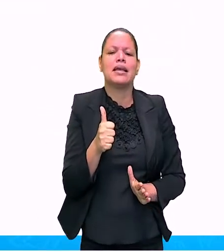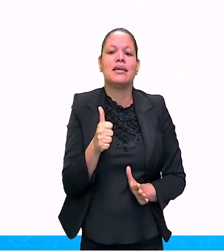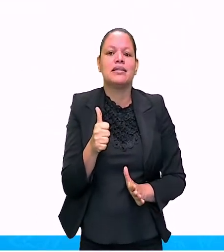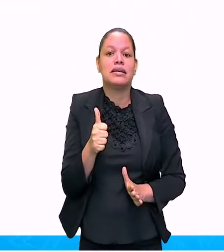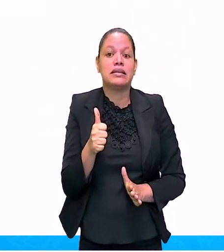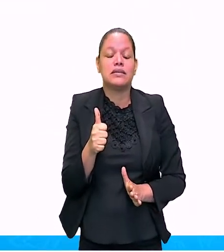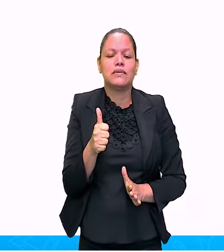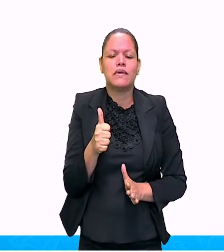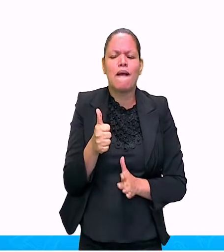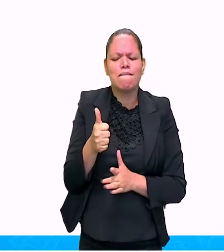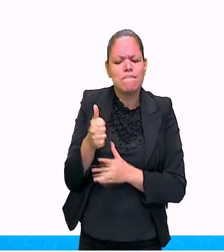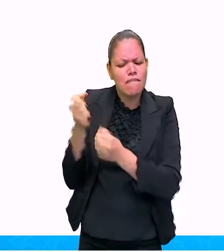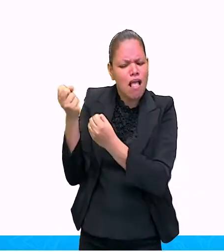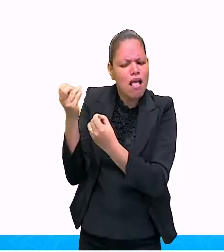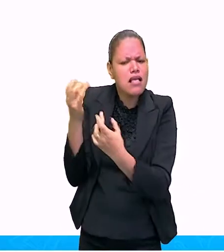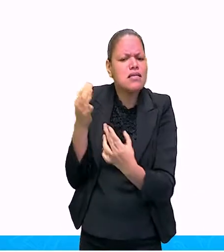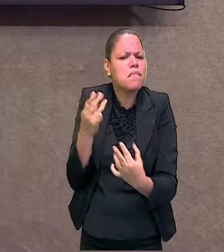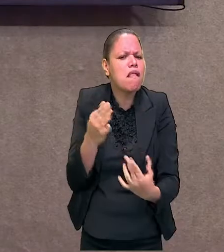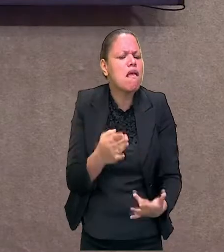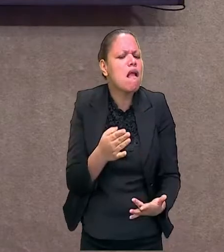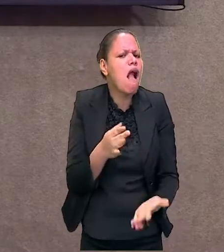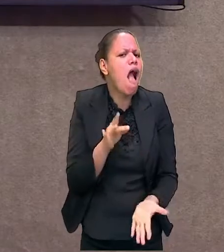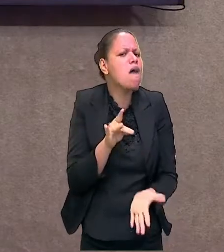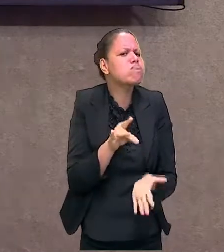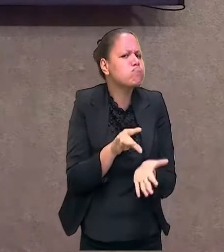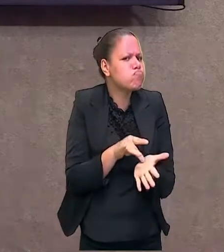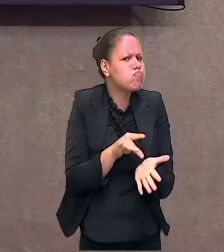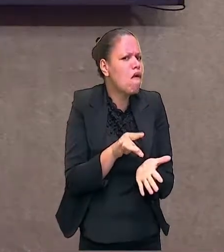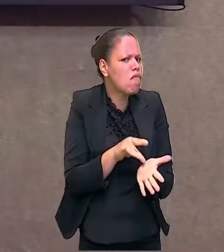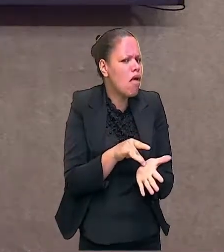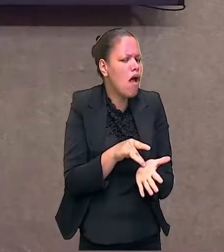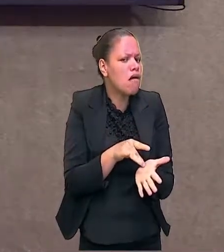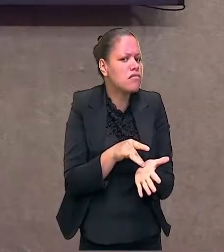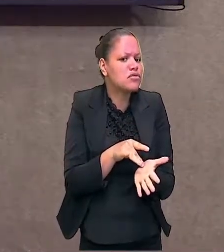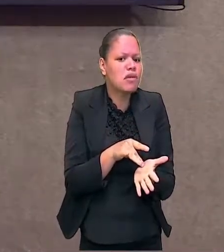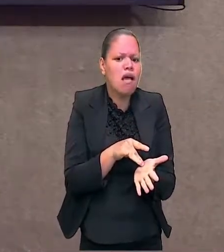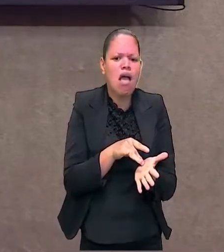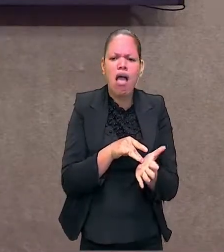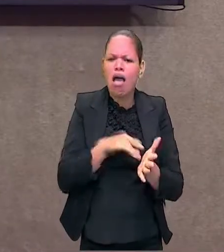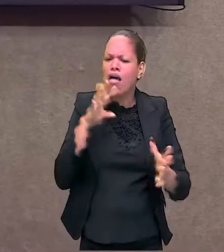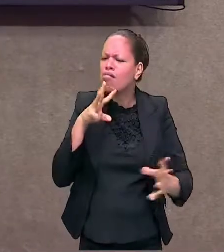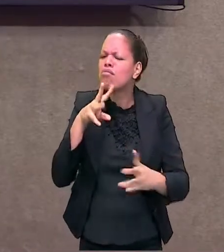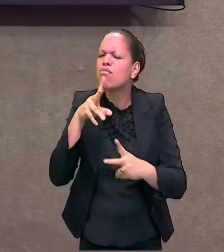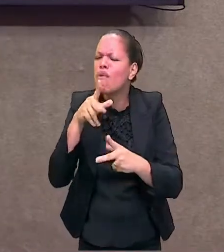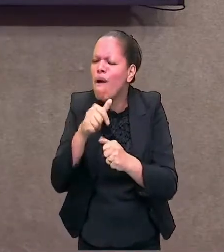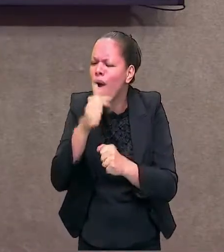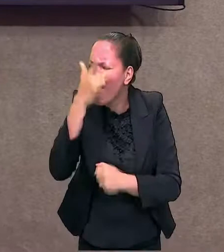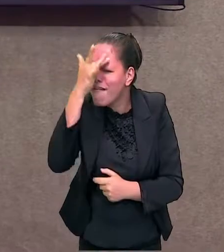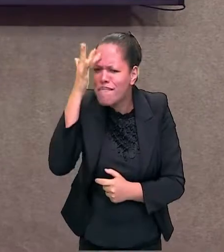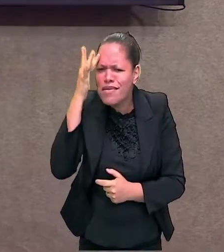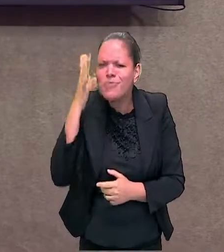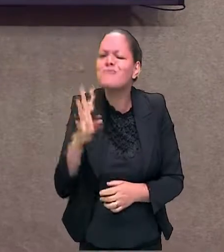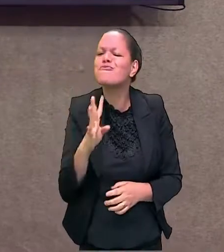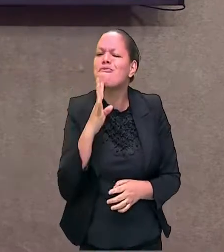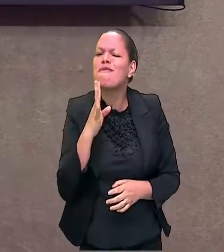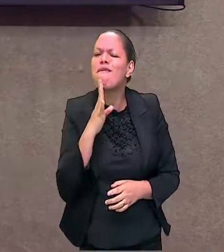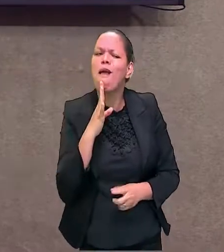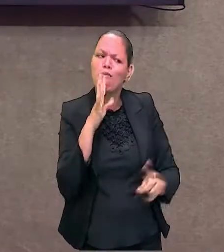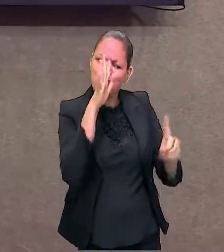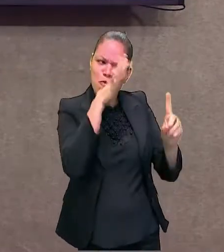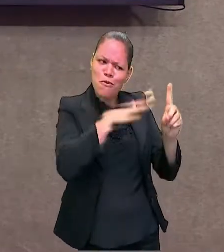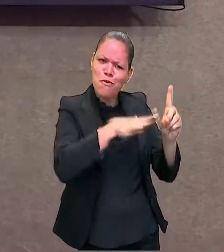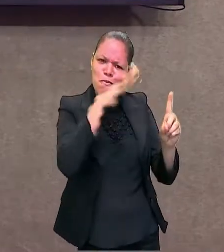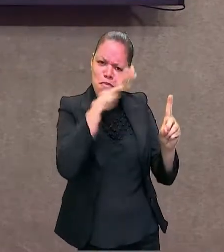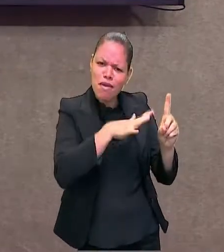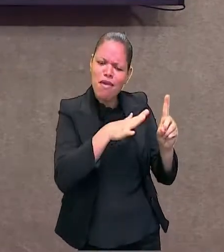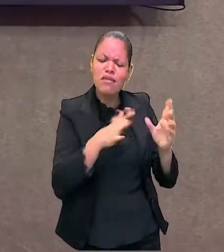a realidade. Todo mundo conhece um mito, já ouviu alguém contar um mito. Você quer ver